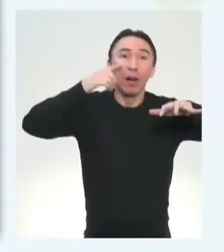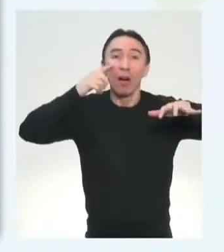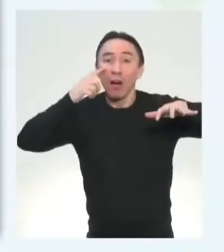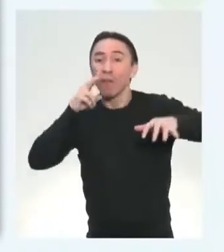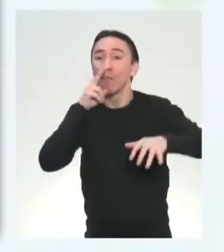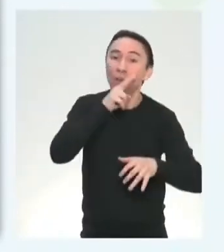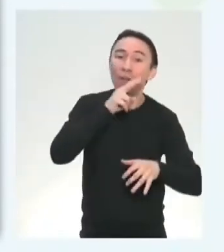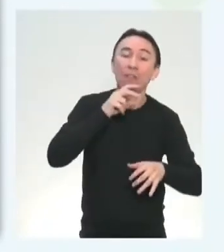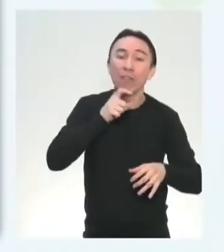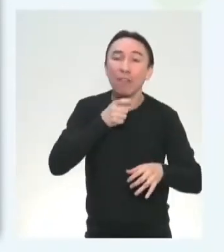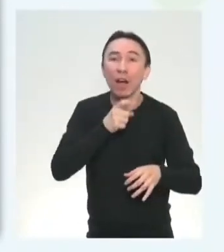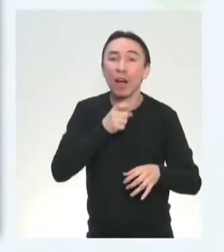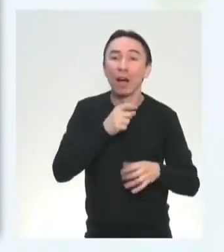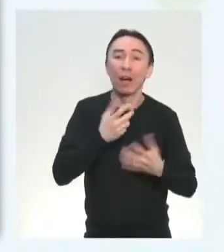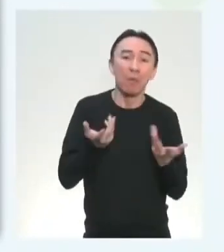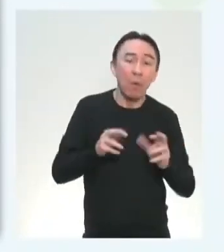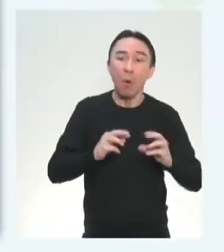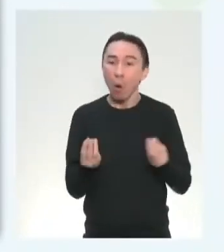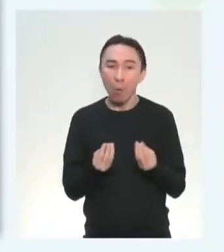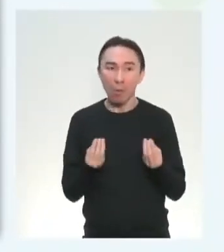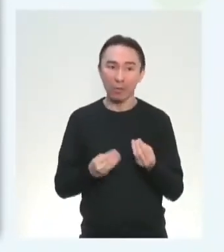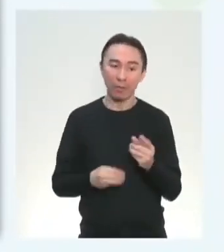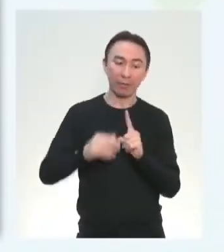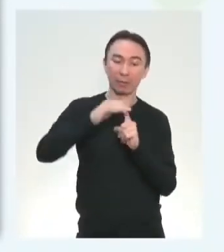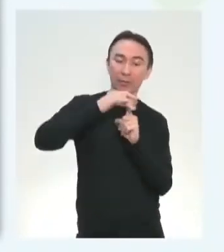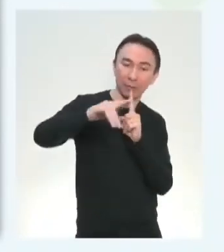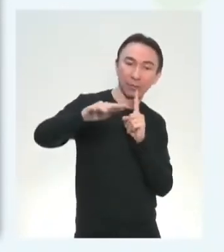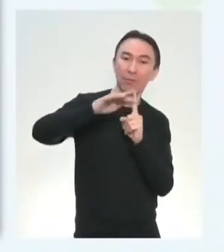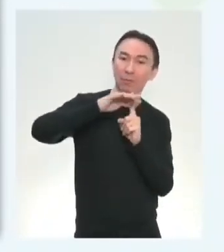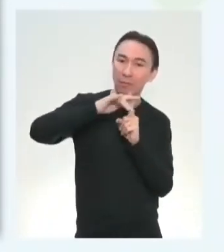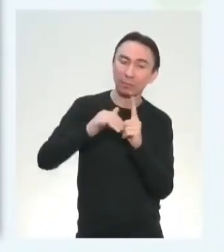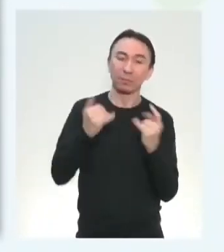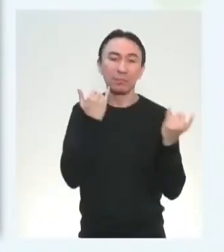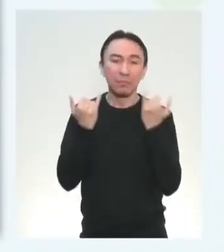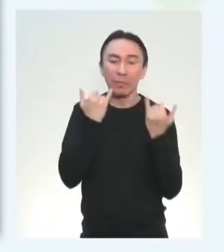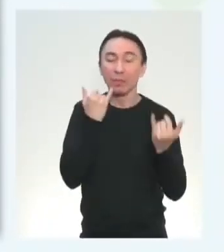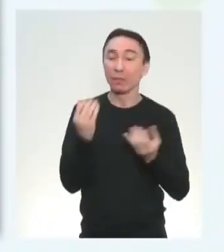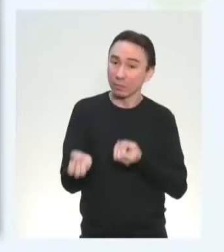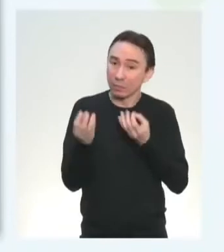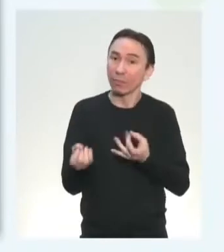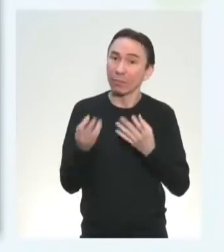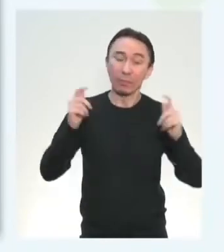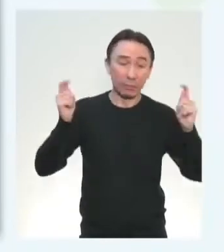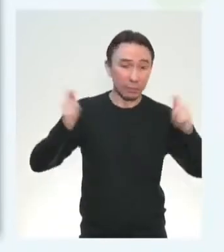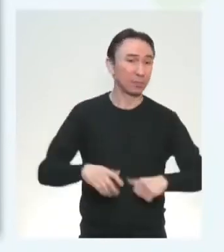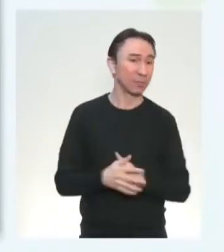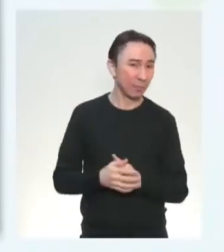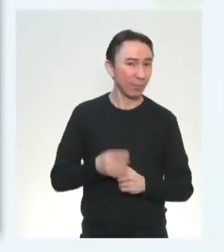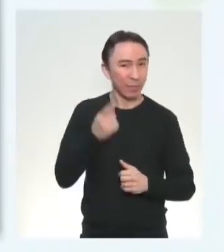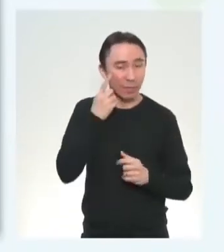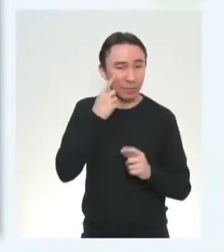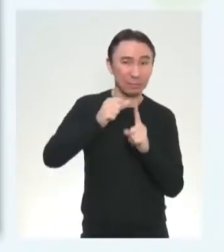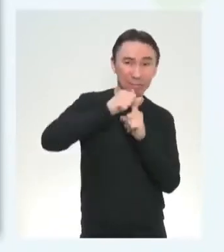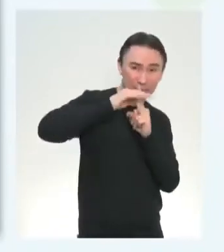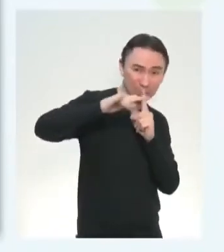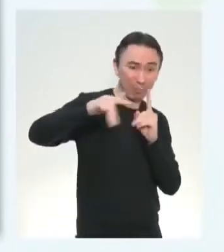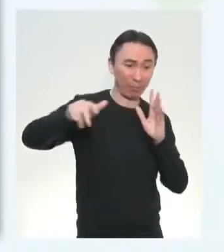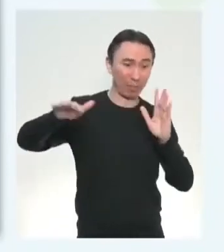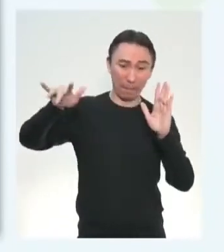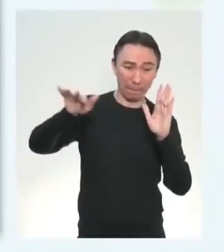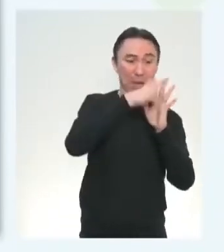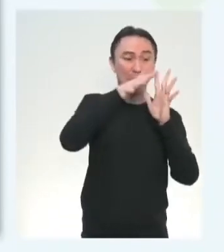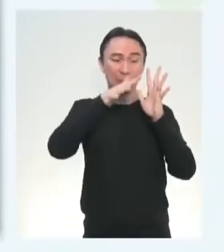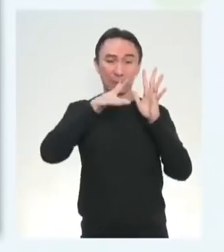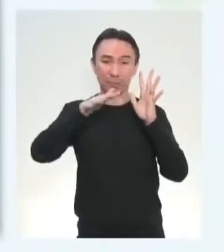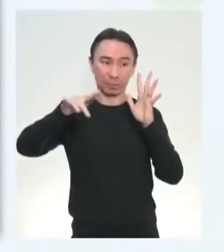sistemas e, quando necessário, enviar alertas. Quanto maior a refletividade, maior a probabilidade